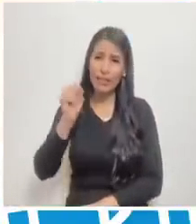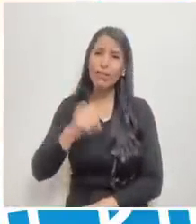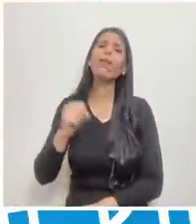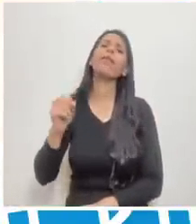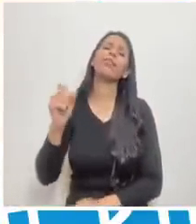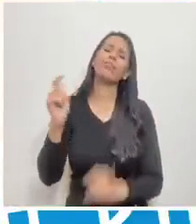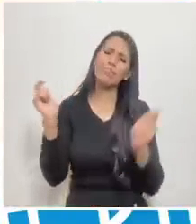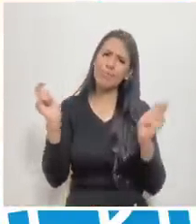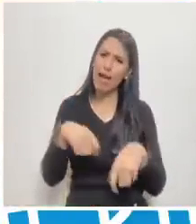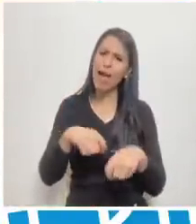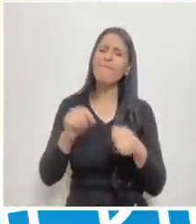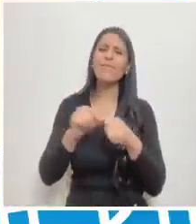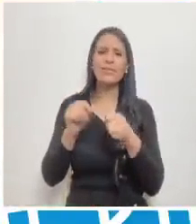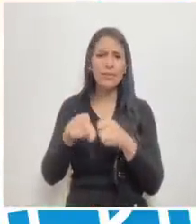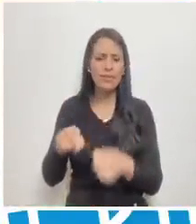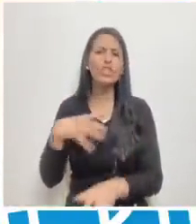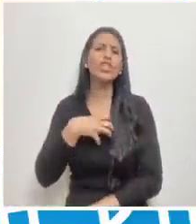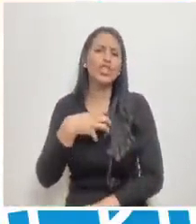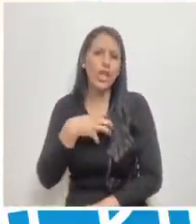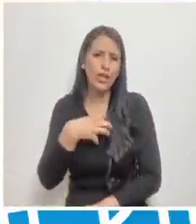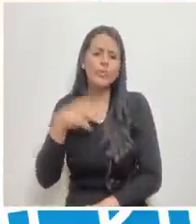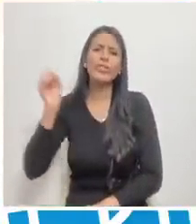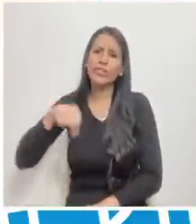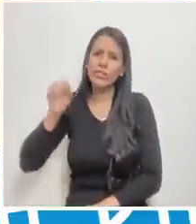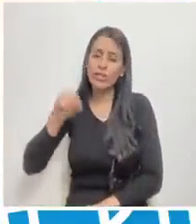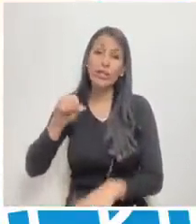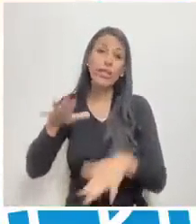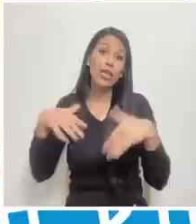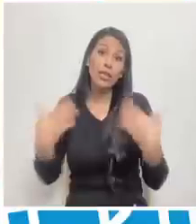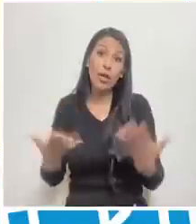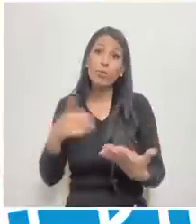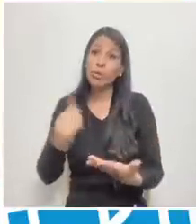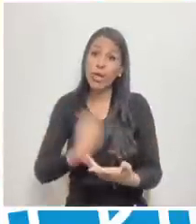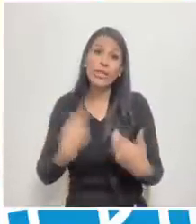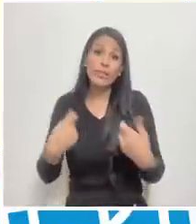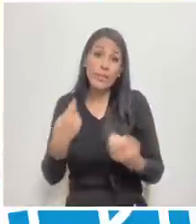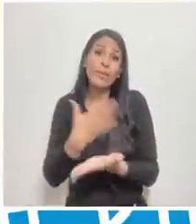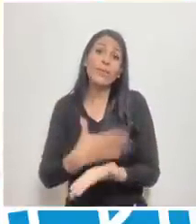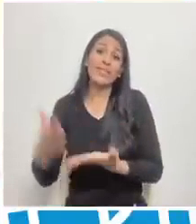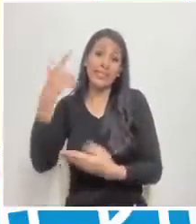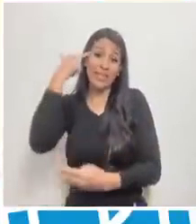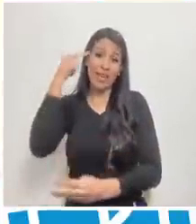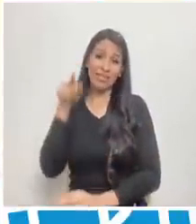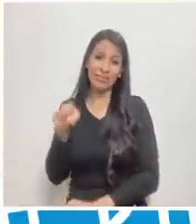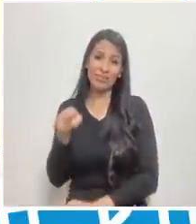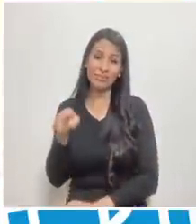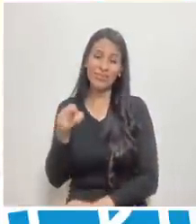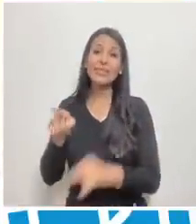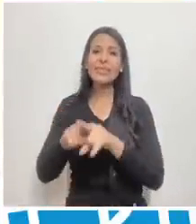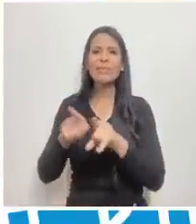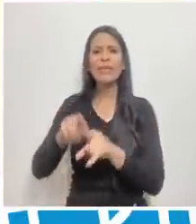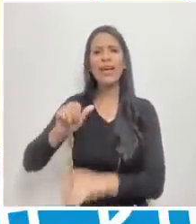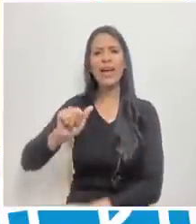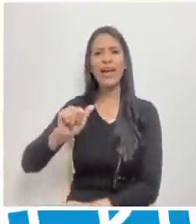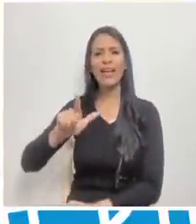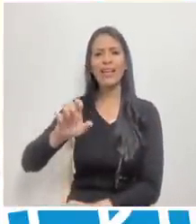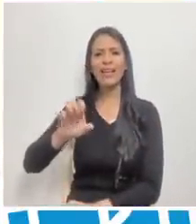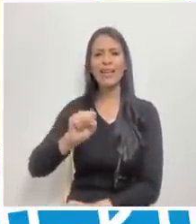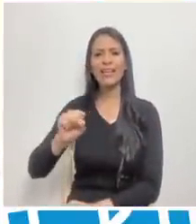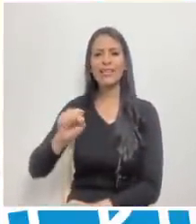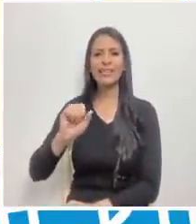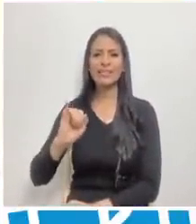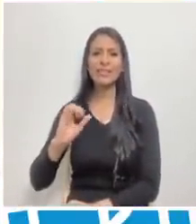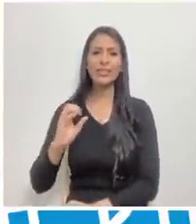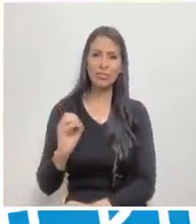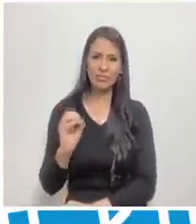E a gente tem que partir para isso. Inclusive, por uma colocação bastante boa do Alessio, é que a realidade